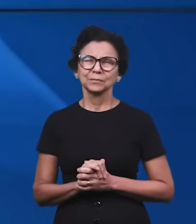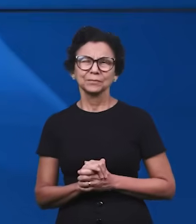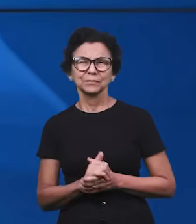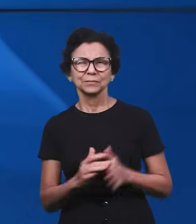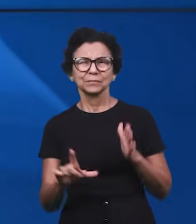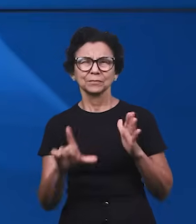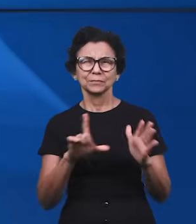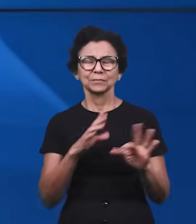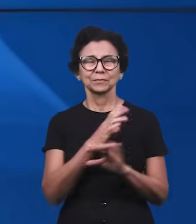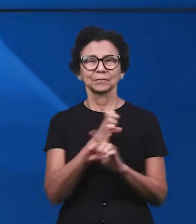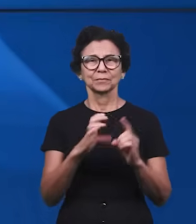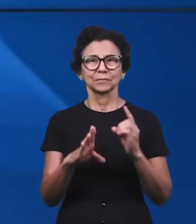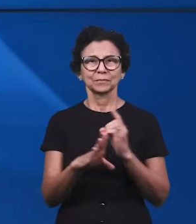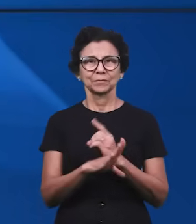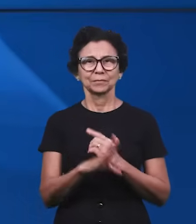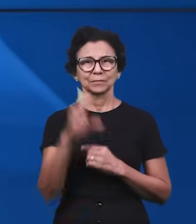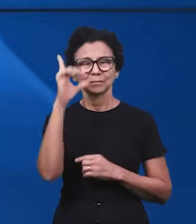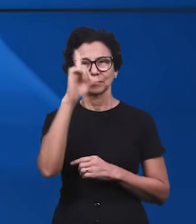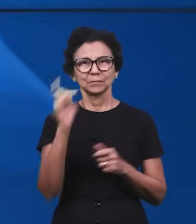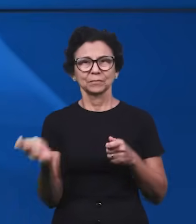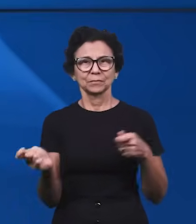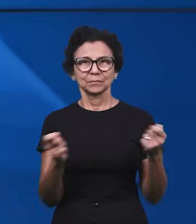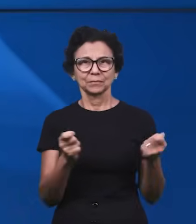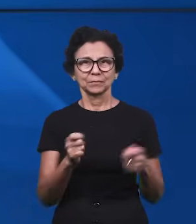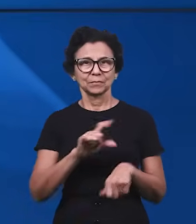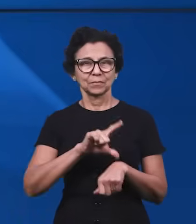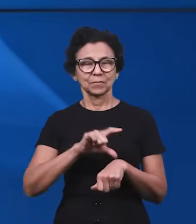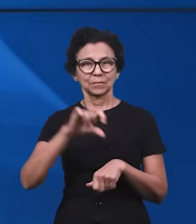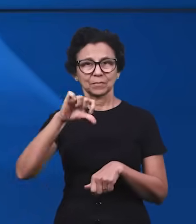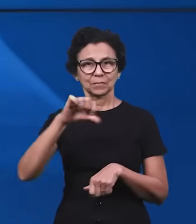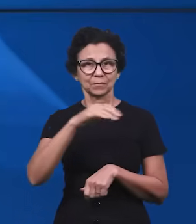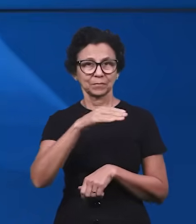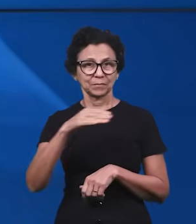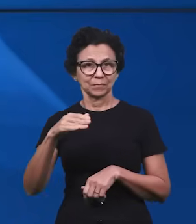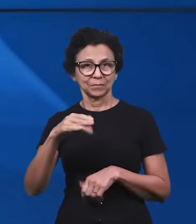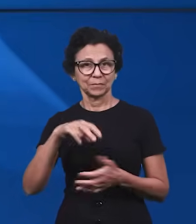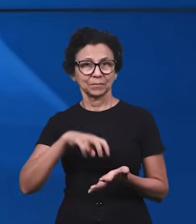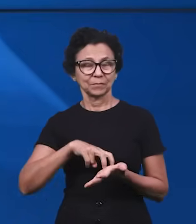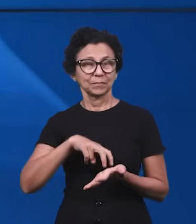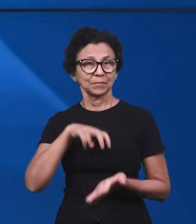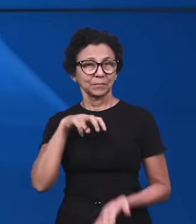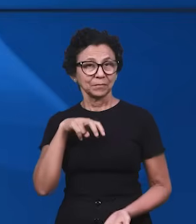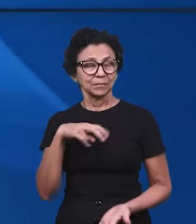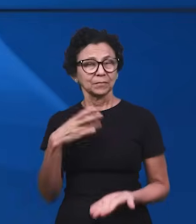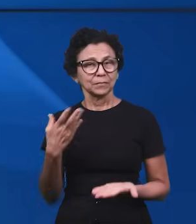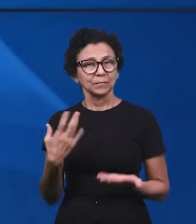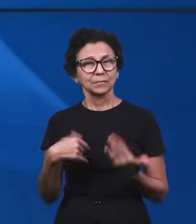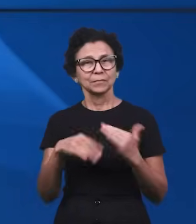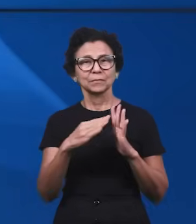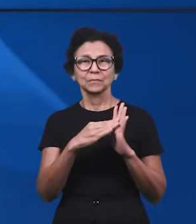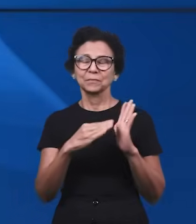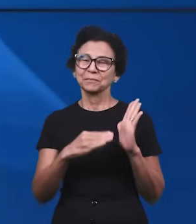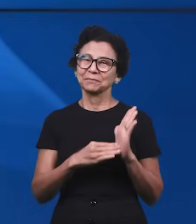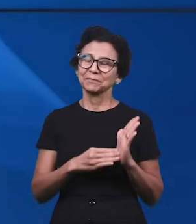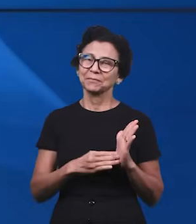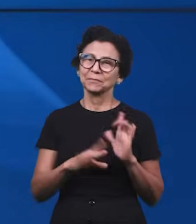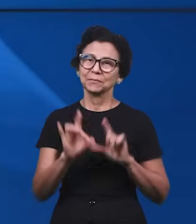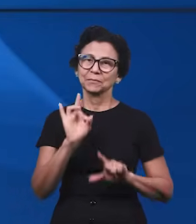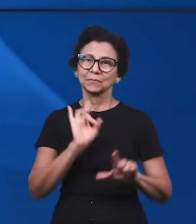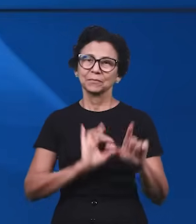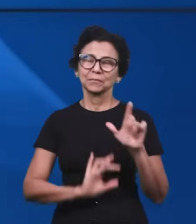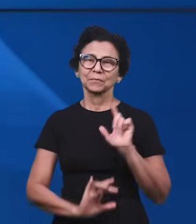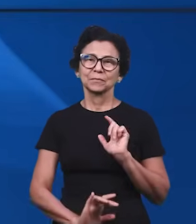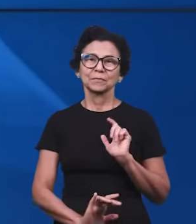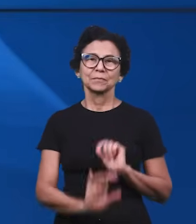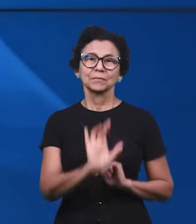Bíblica Dominical, todos os domingos às 9h30 da manhã. E através desse conteúdo a gente compartilha com